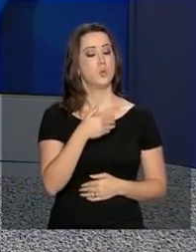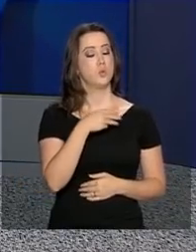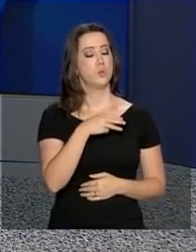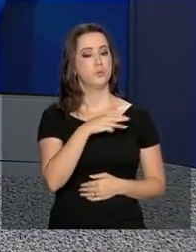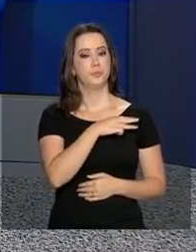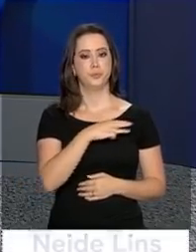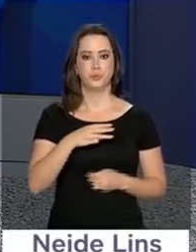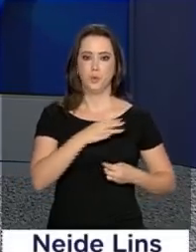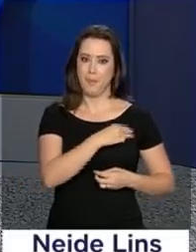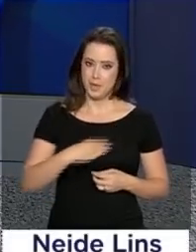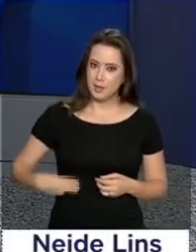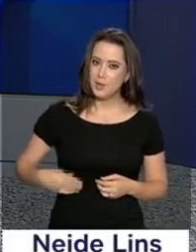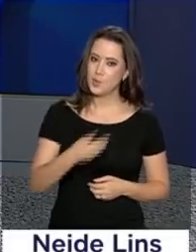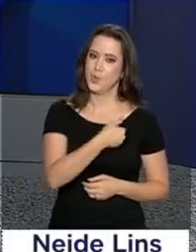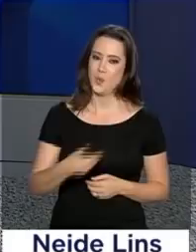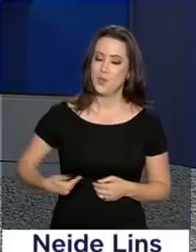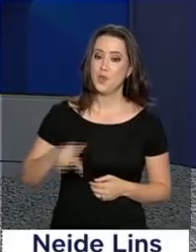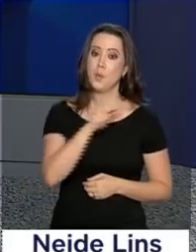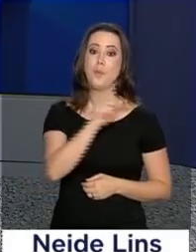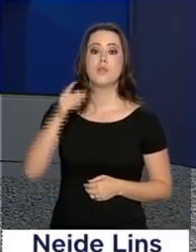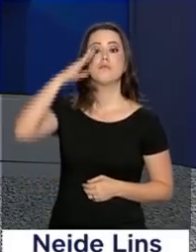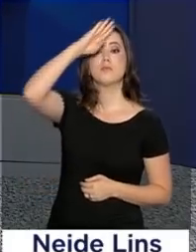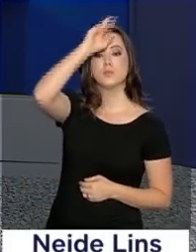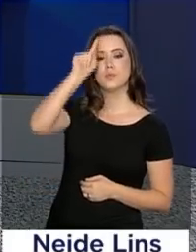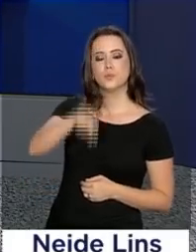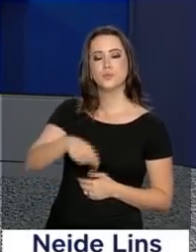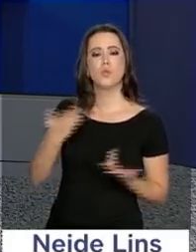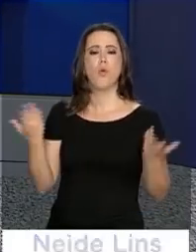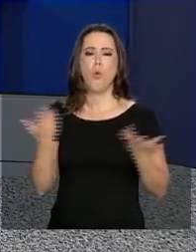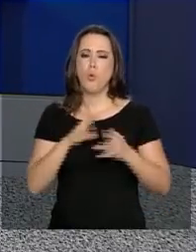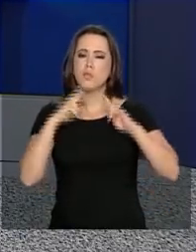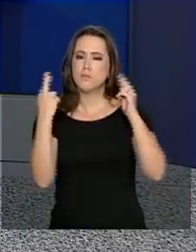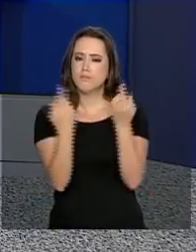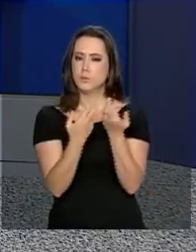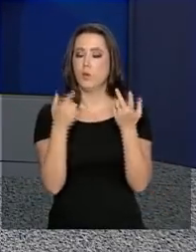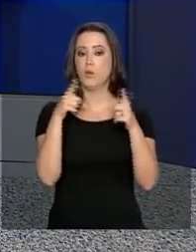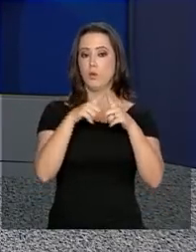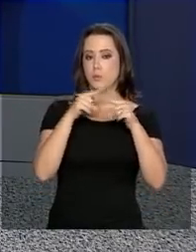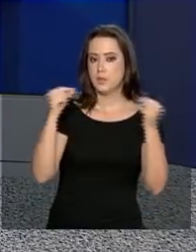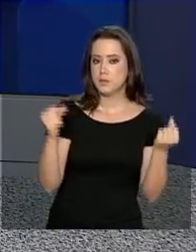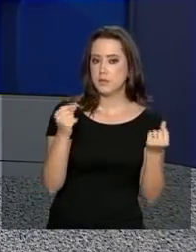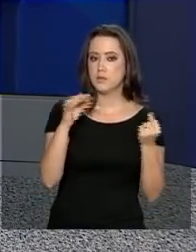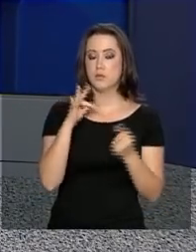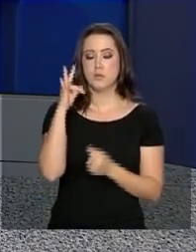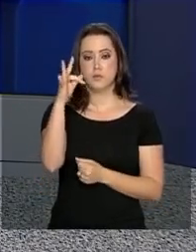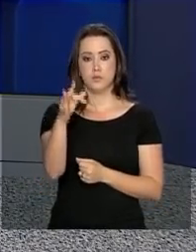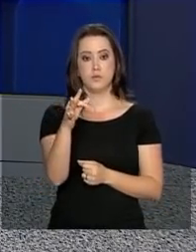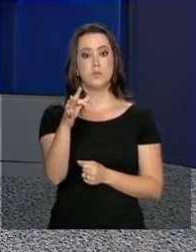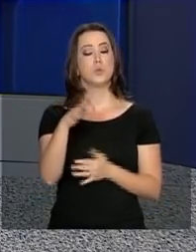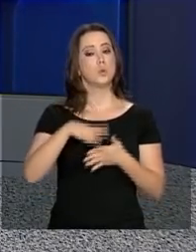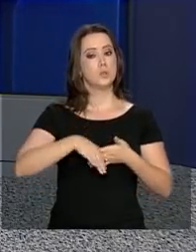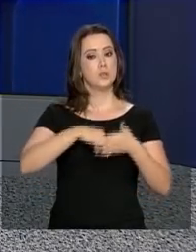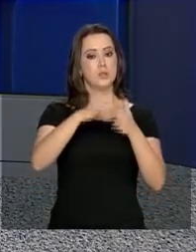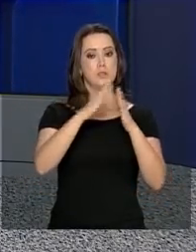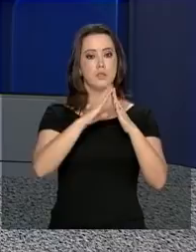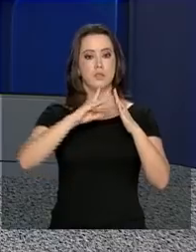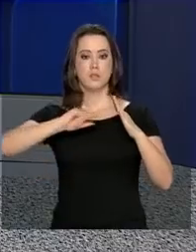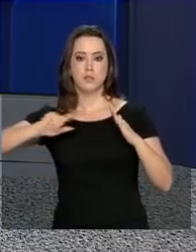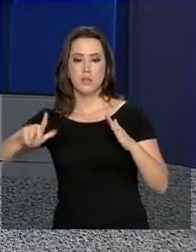do presidente eleito já emocionaram se reuniram hoje à tarde aqui em brasília o futuro chefe da casa civil ônix lorenzoni